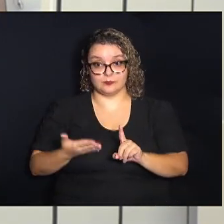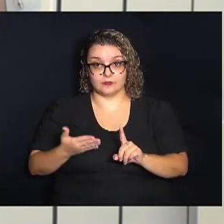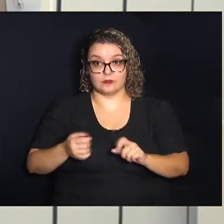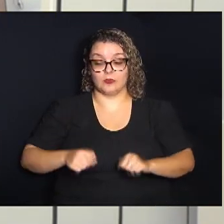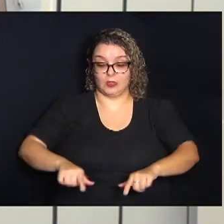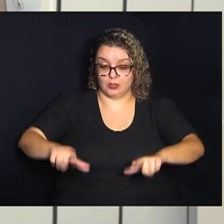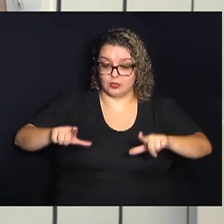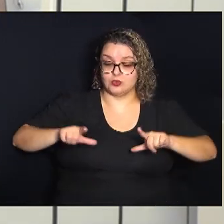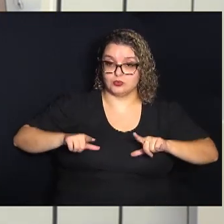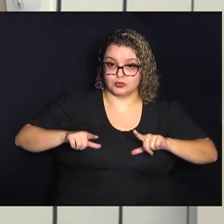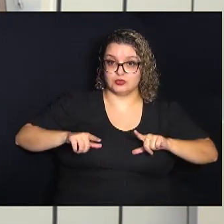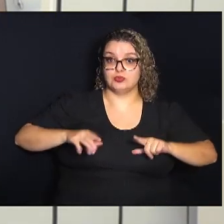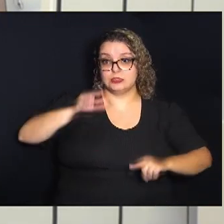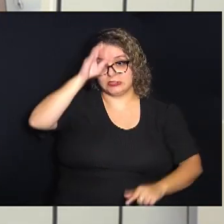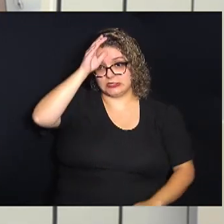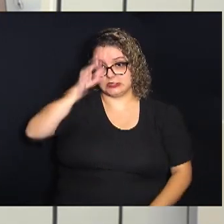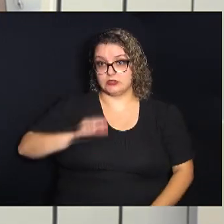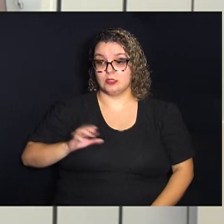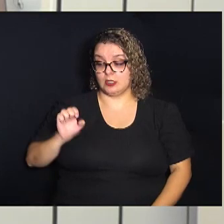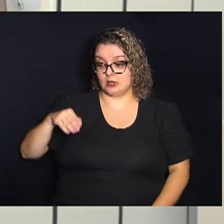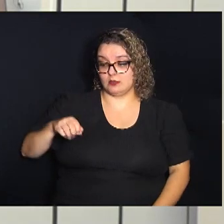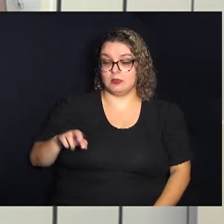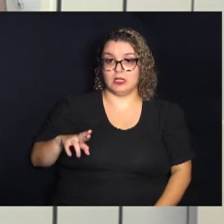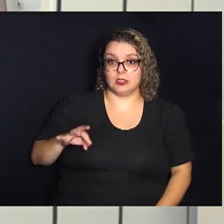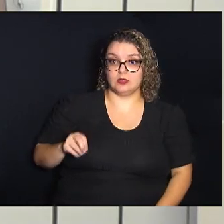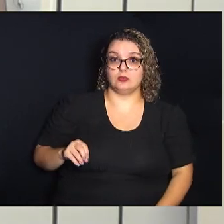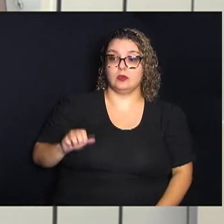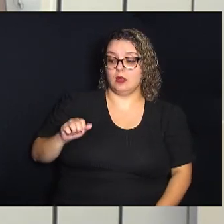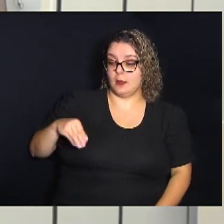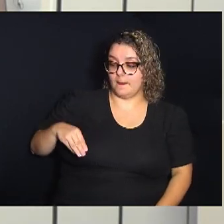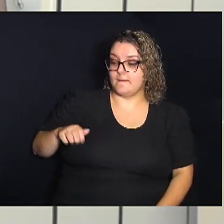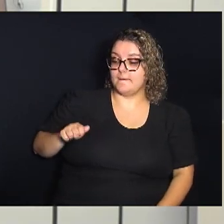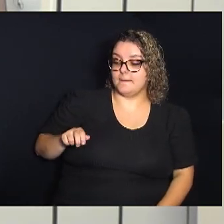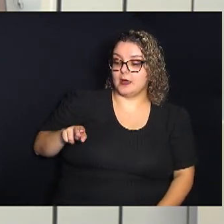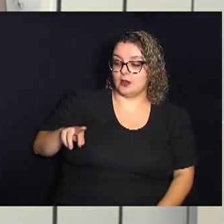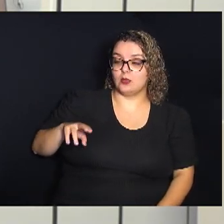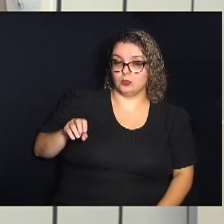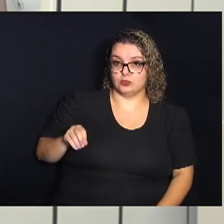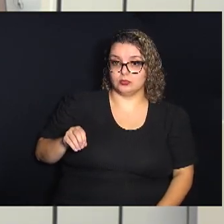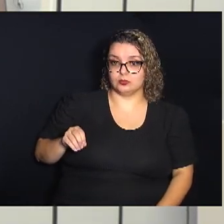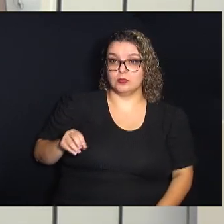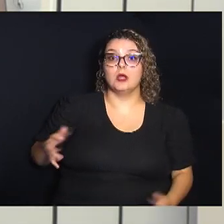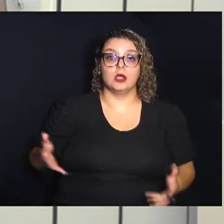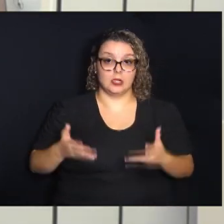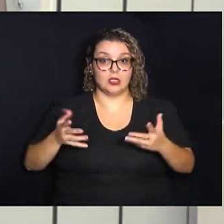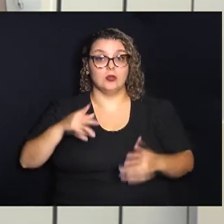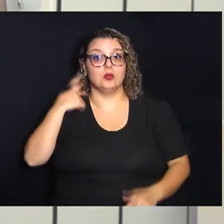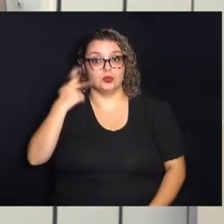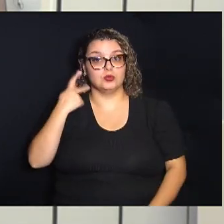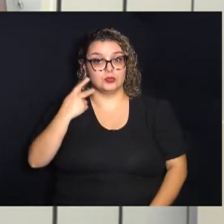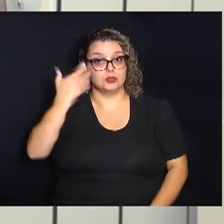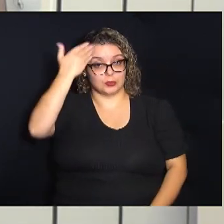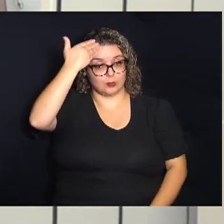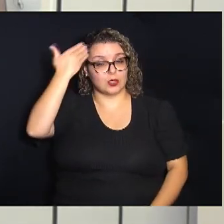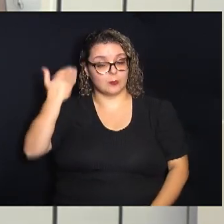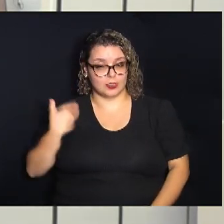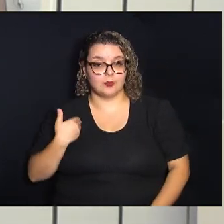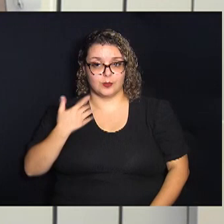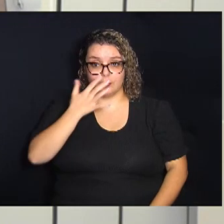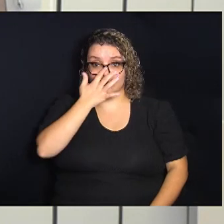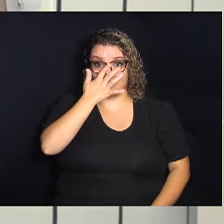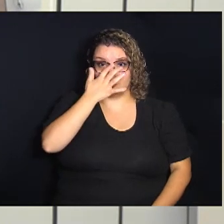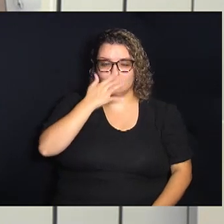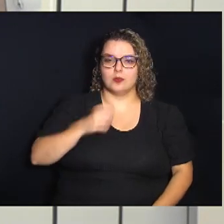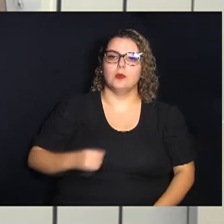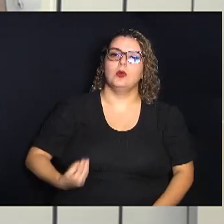entrega de título de cidadão emérito ao Mauro Said Daher. A iniciativa é da vereadora Débora Palermo,